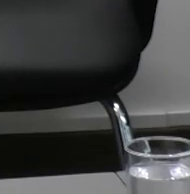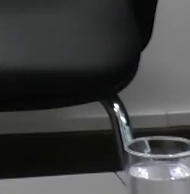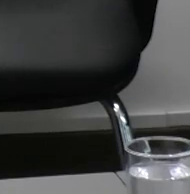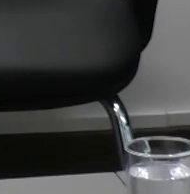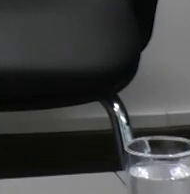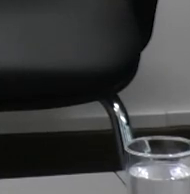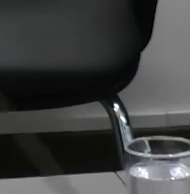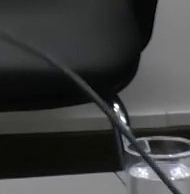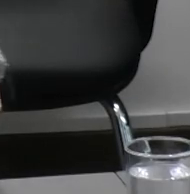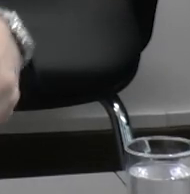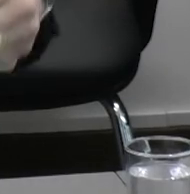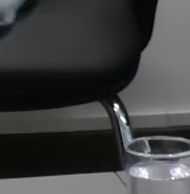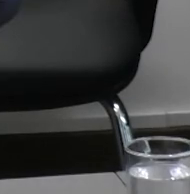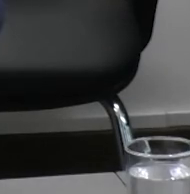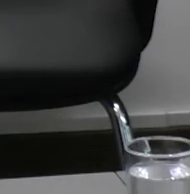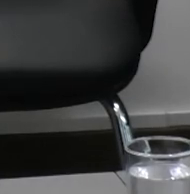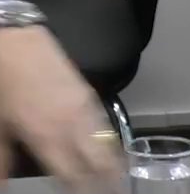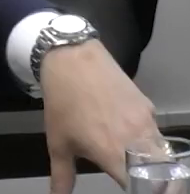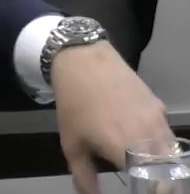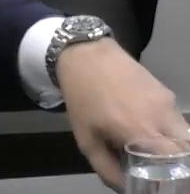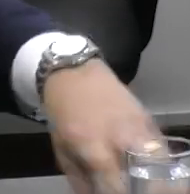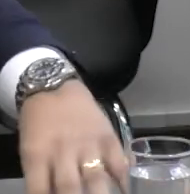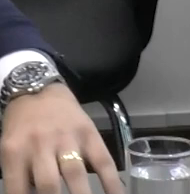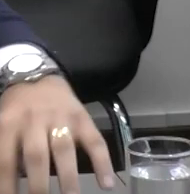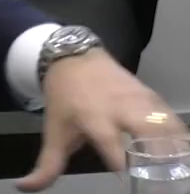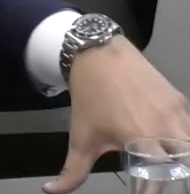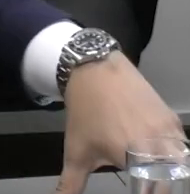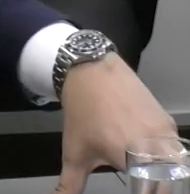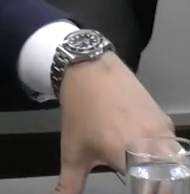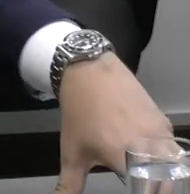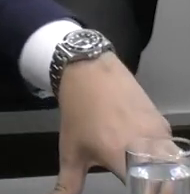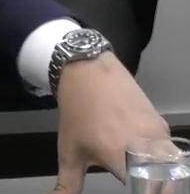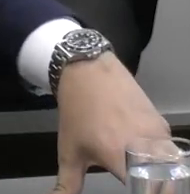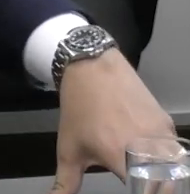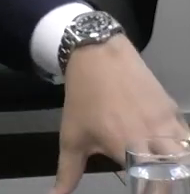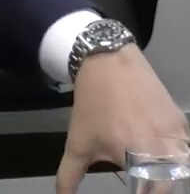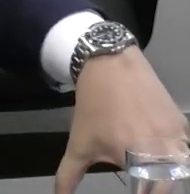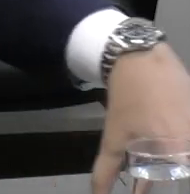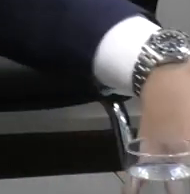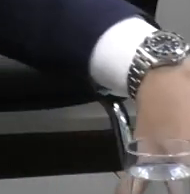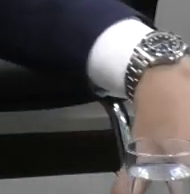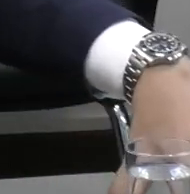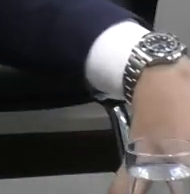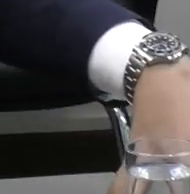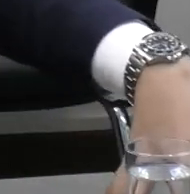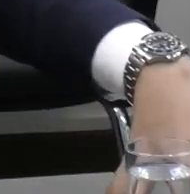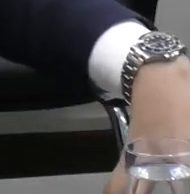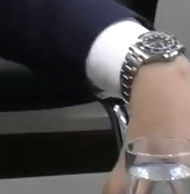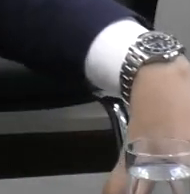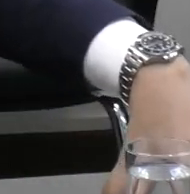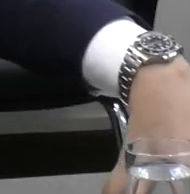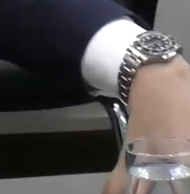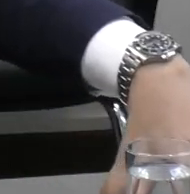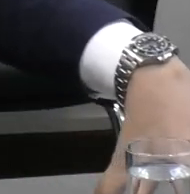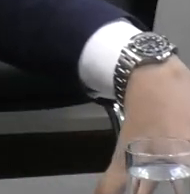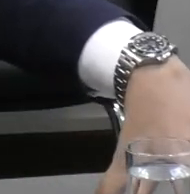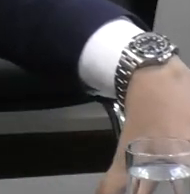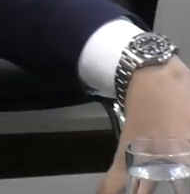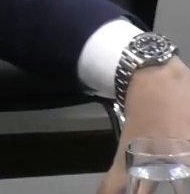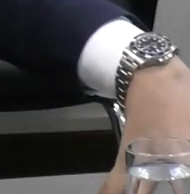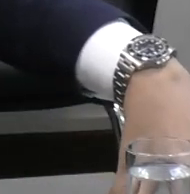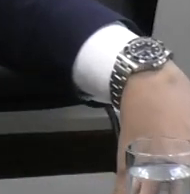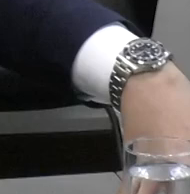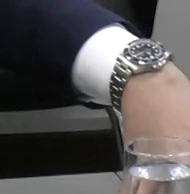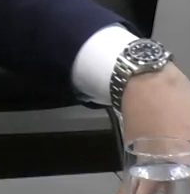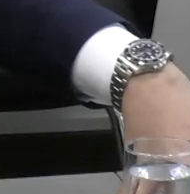alguns aspectos que até perpassam a nossa autoridade como deputados estaduais. Há muita coisa carente de legislação federal